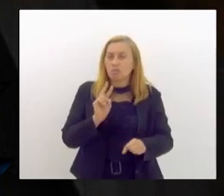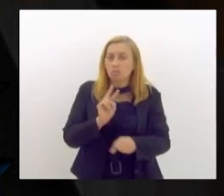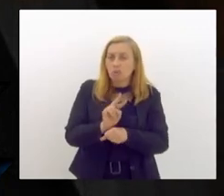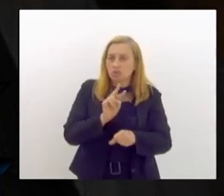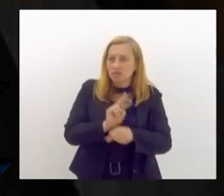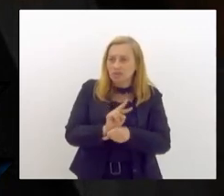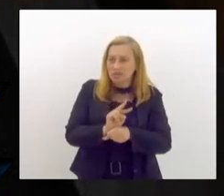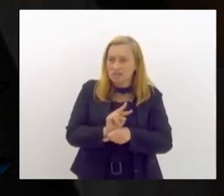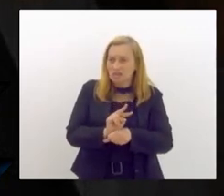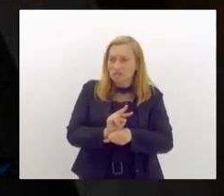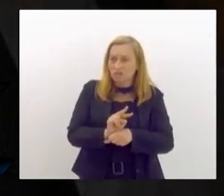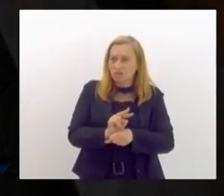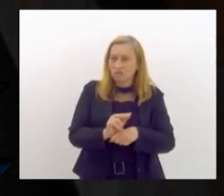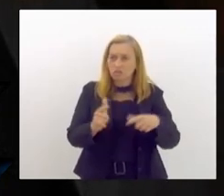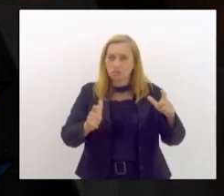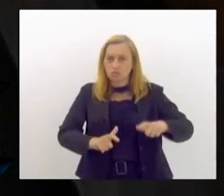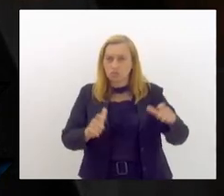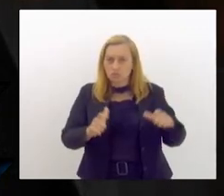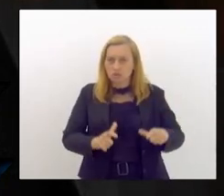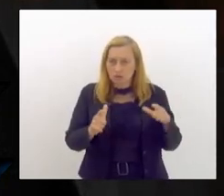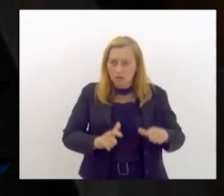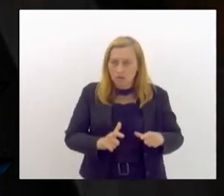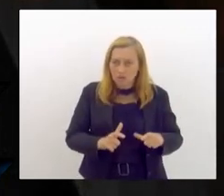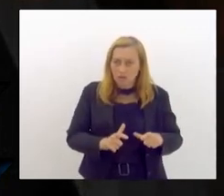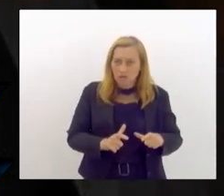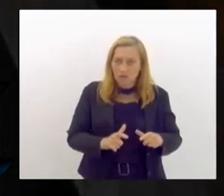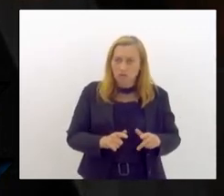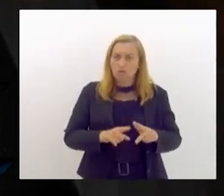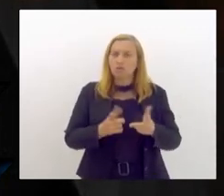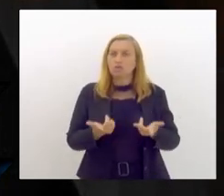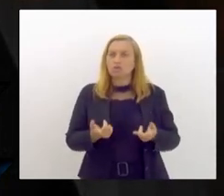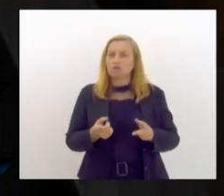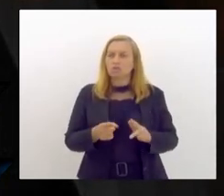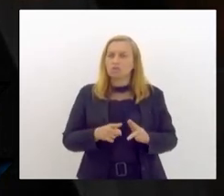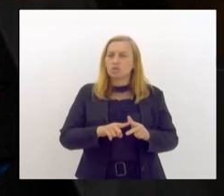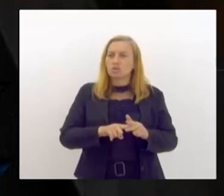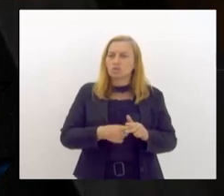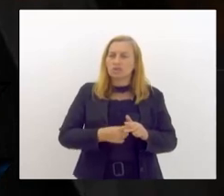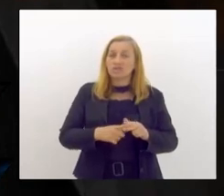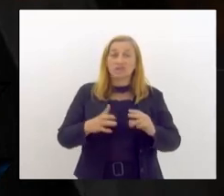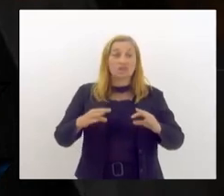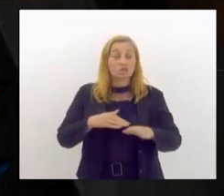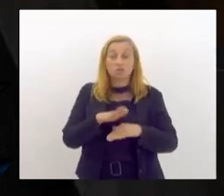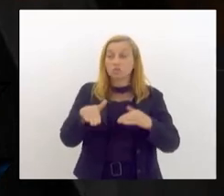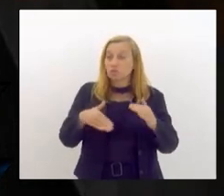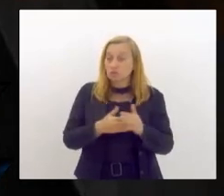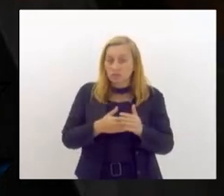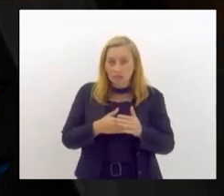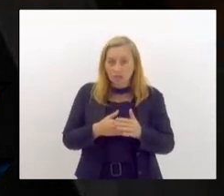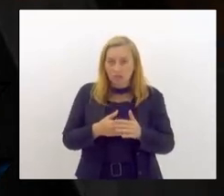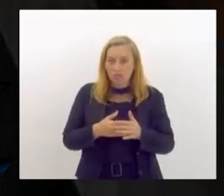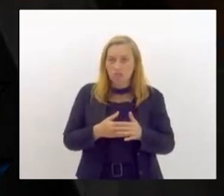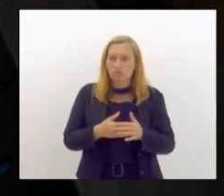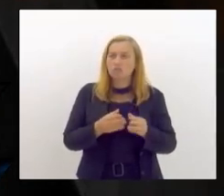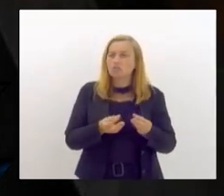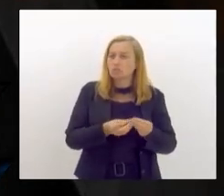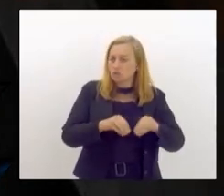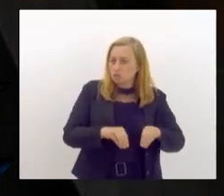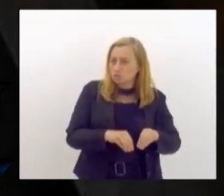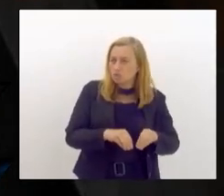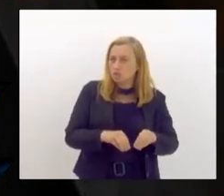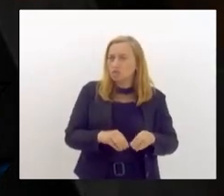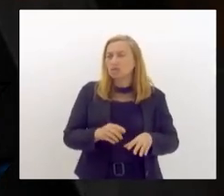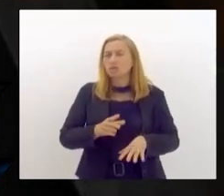sem política continuada de recomposição completa do extravasor, sem